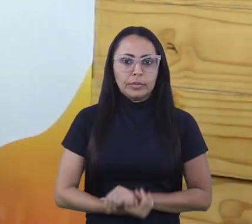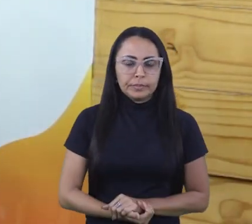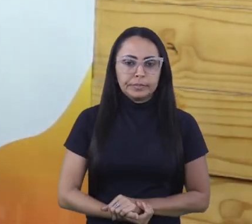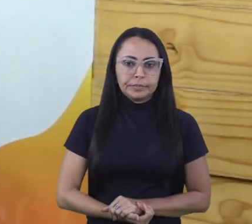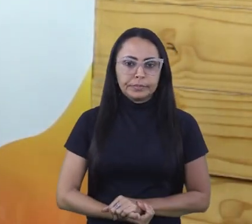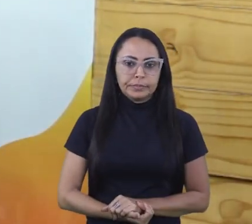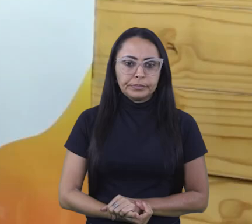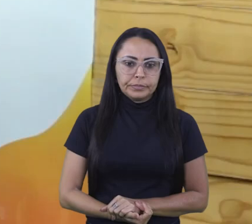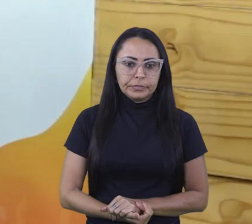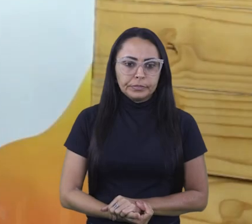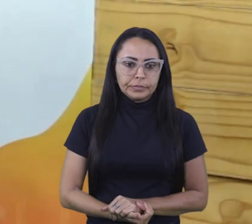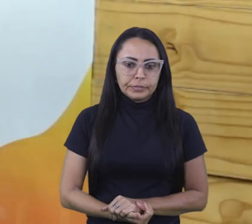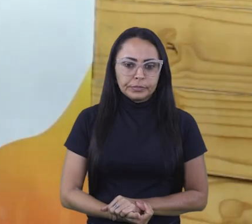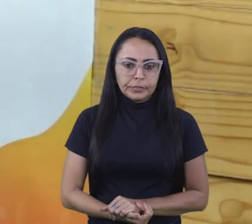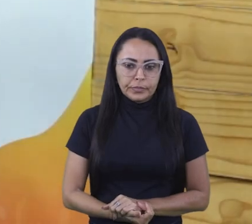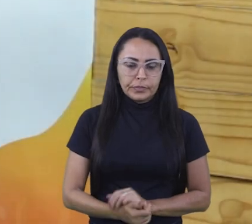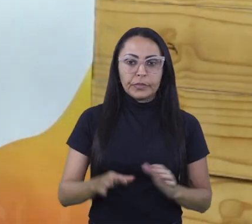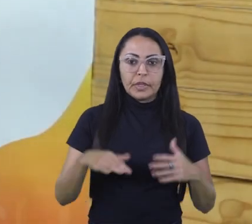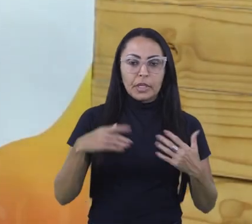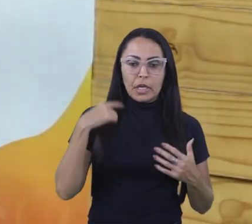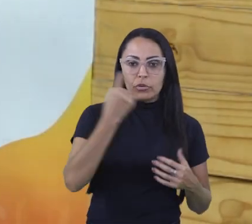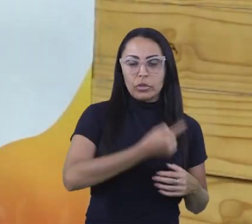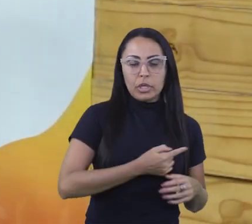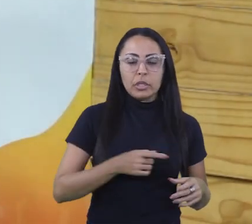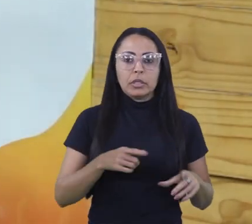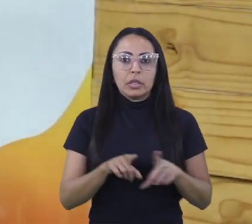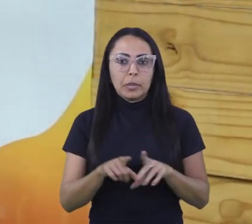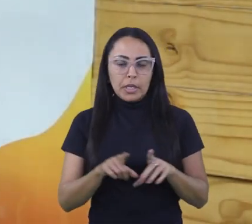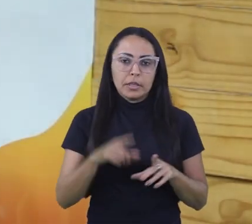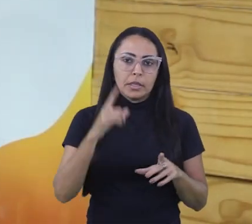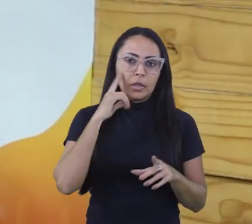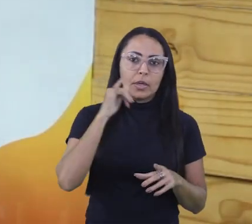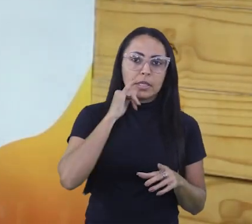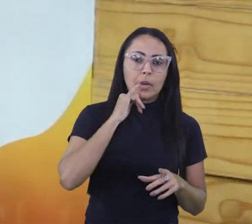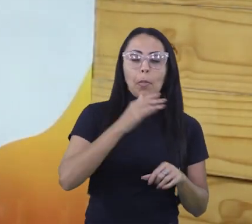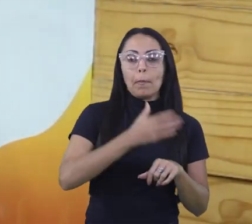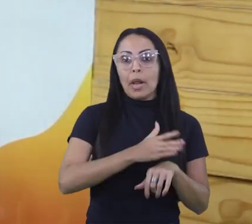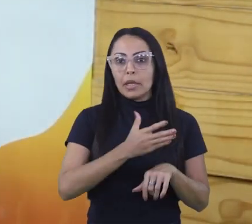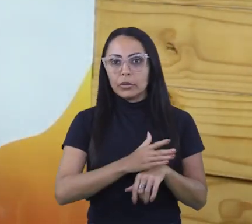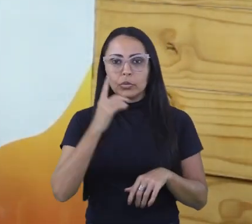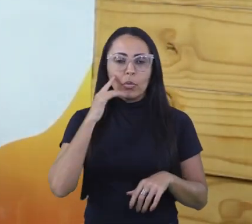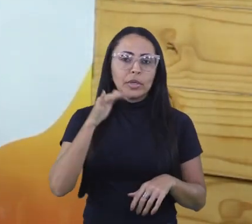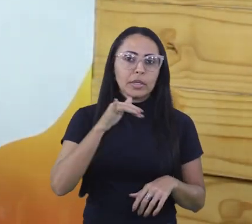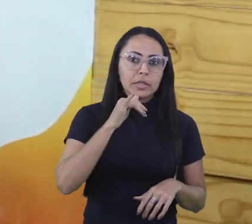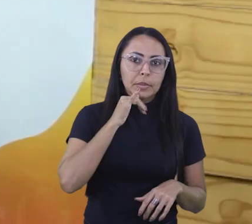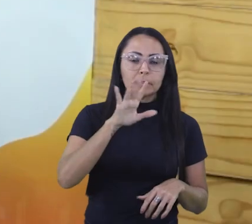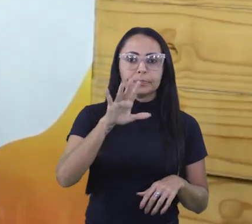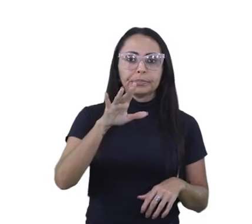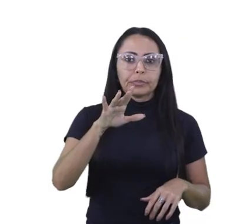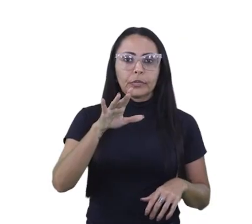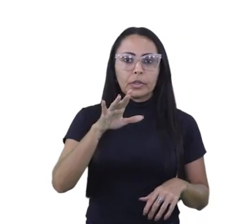certo? E aí, gente, a gente também tem um exemplo prático, né, da relação hierárquica que eu já falei do conhecimento, né? Por